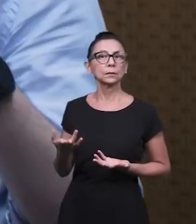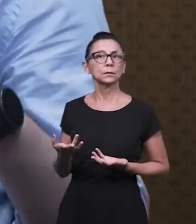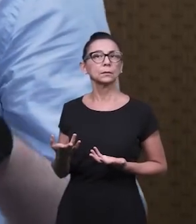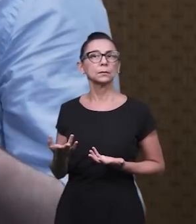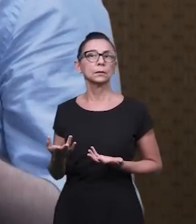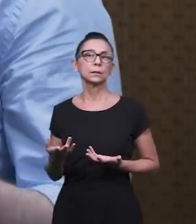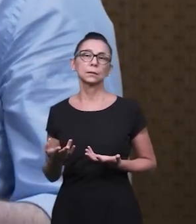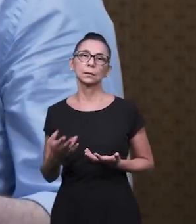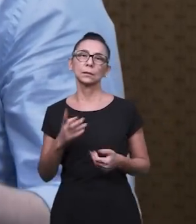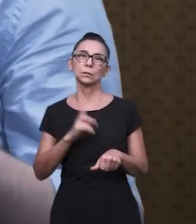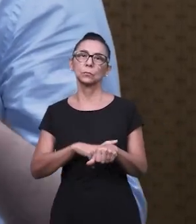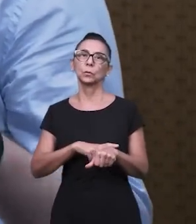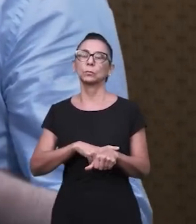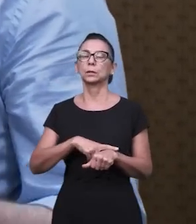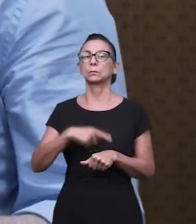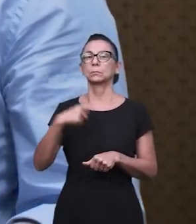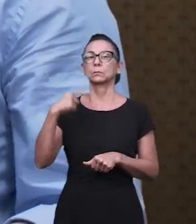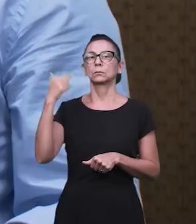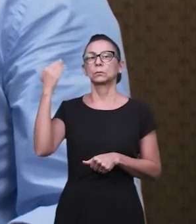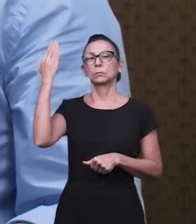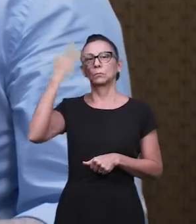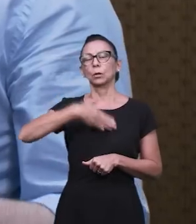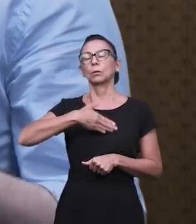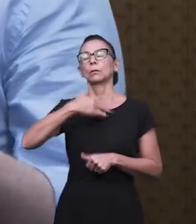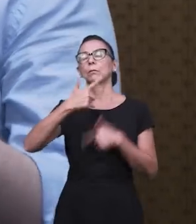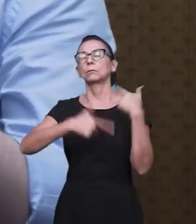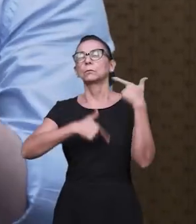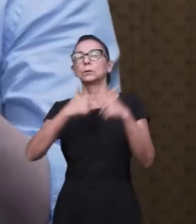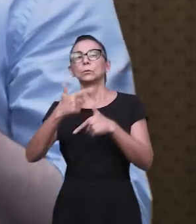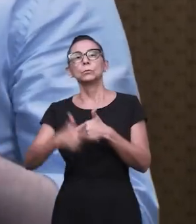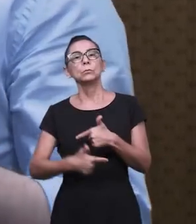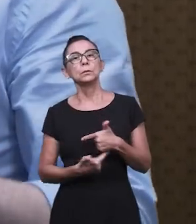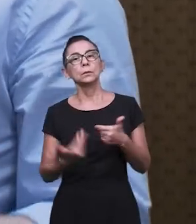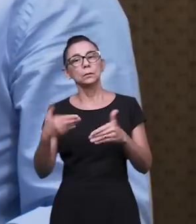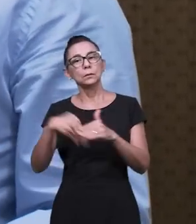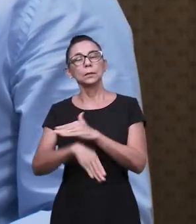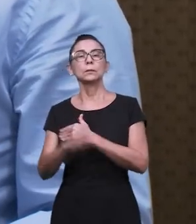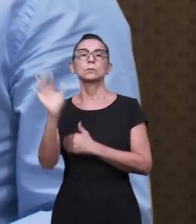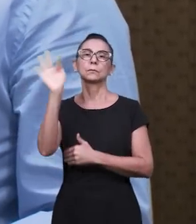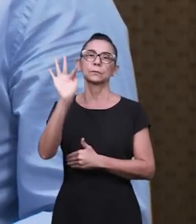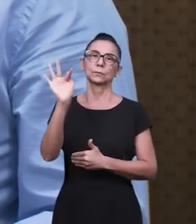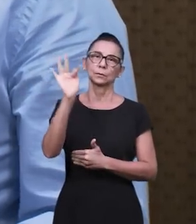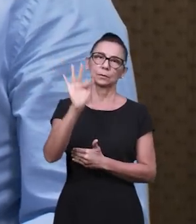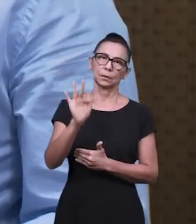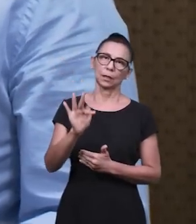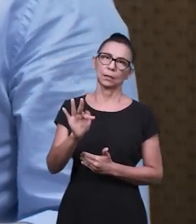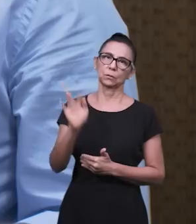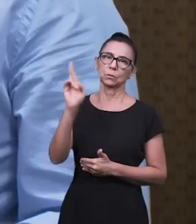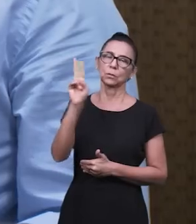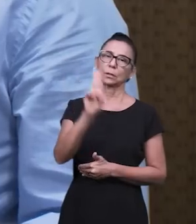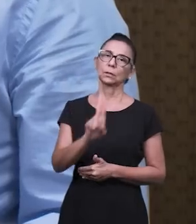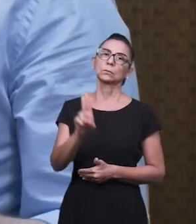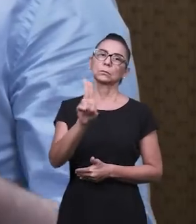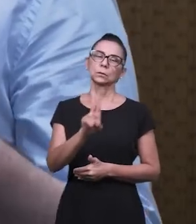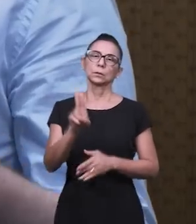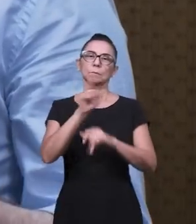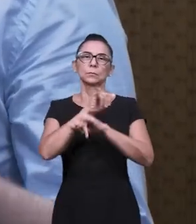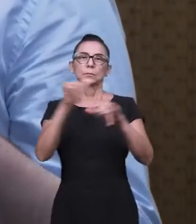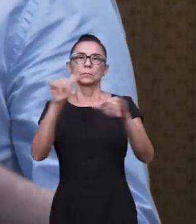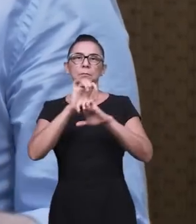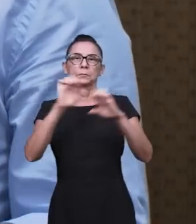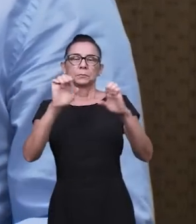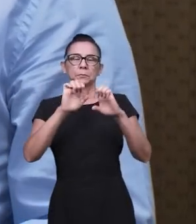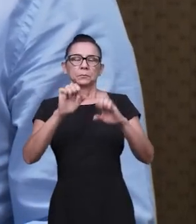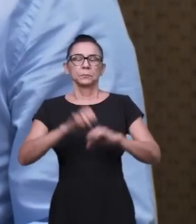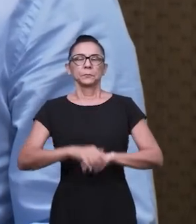meio da luta, no meio da prova, em locais de estudo. O Senhor quer nos usar para falar,